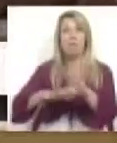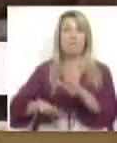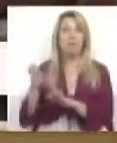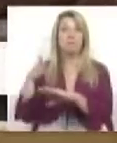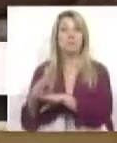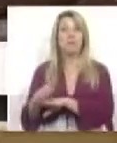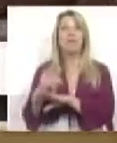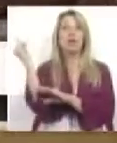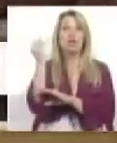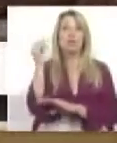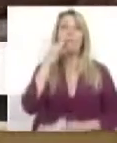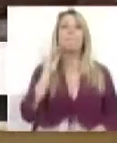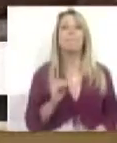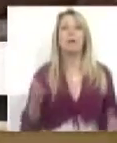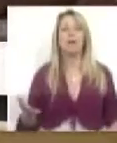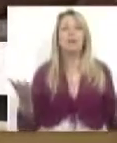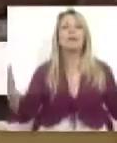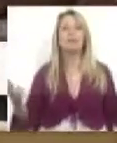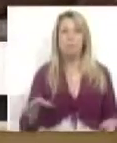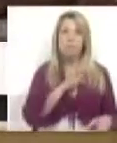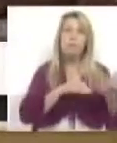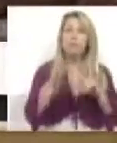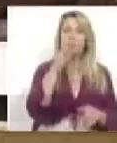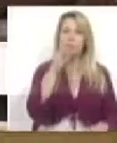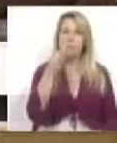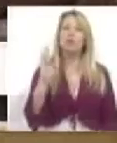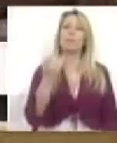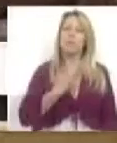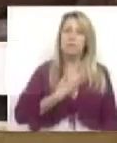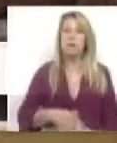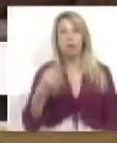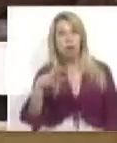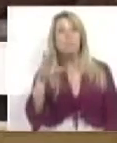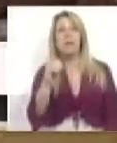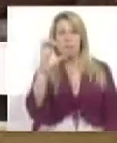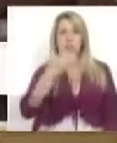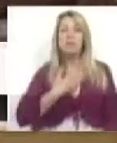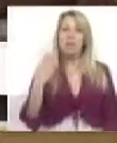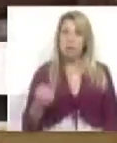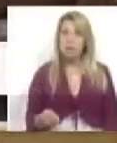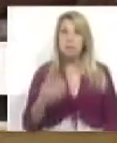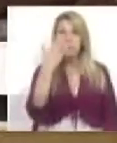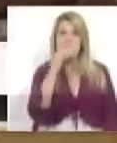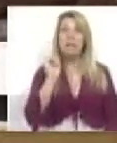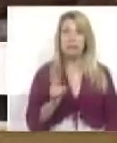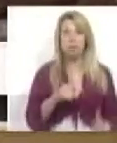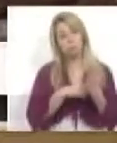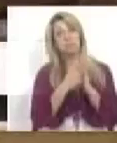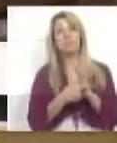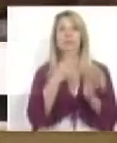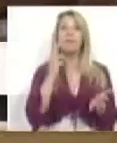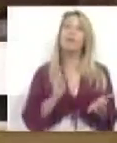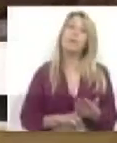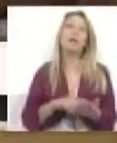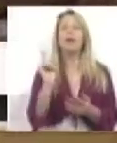instituições bancárias. Então, senhores deputados do PSD, do PS e do CDS, se isto é verdade, não